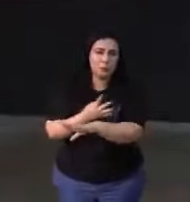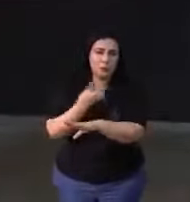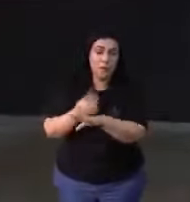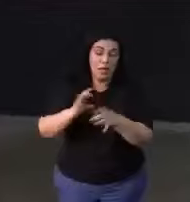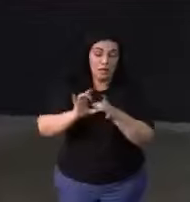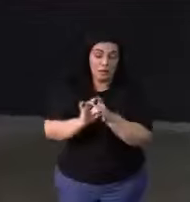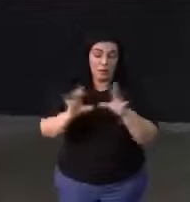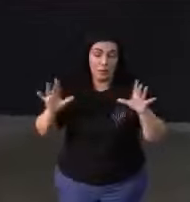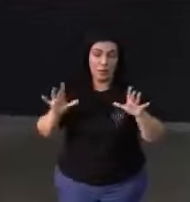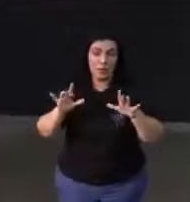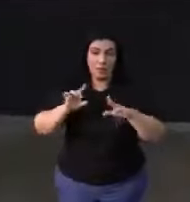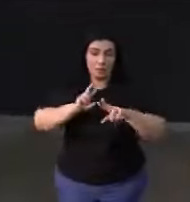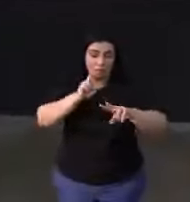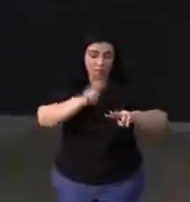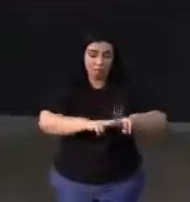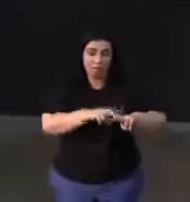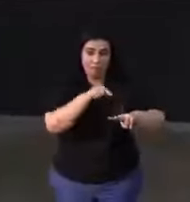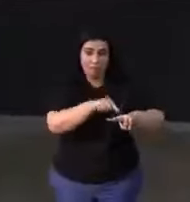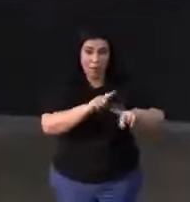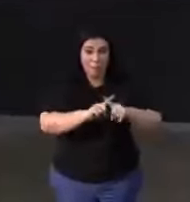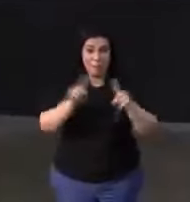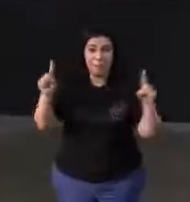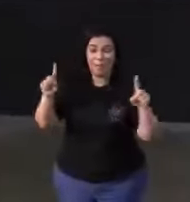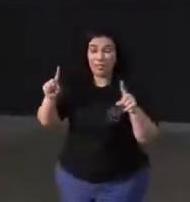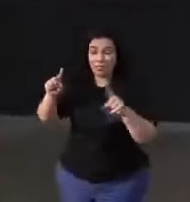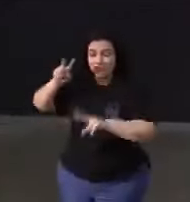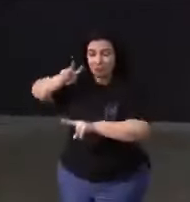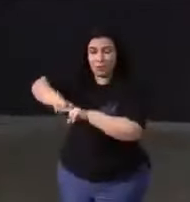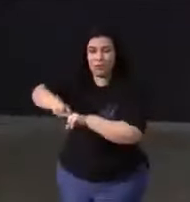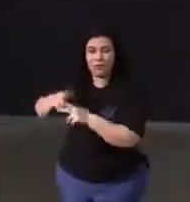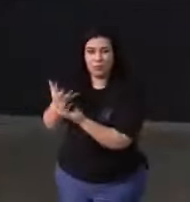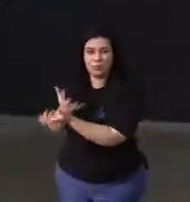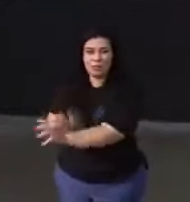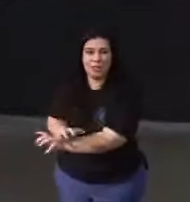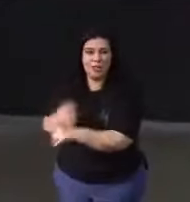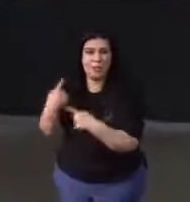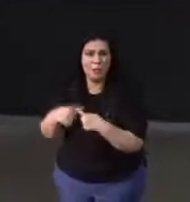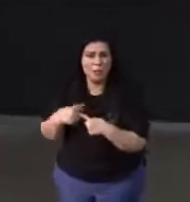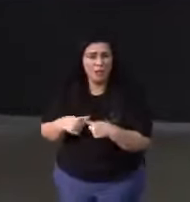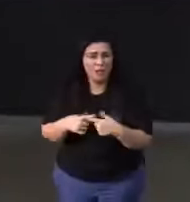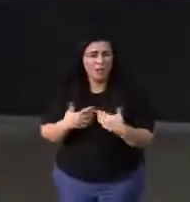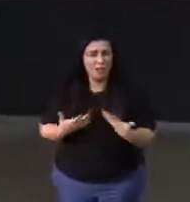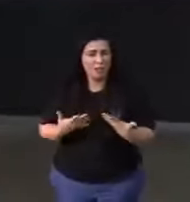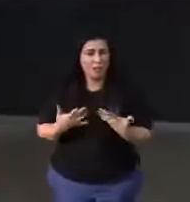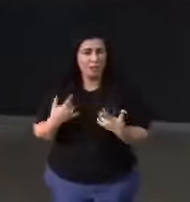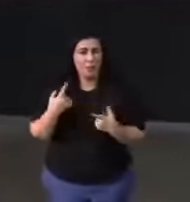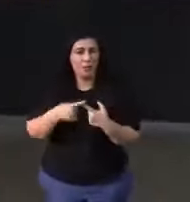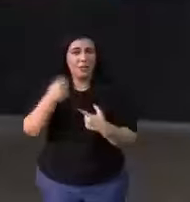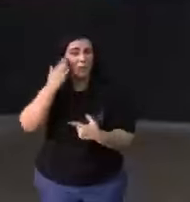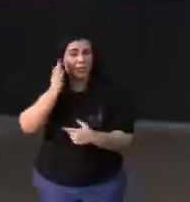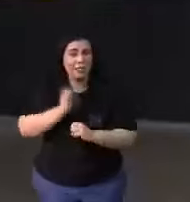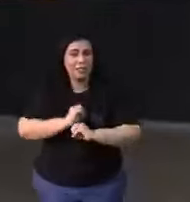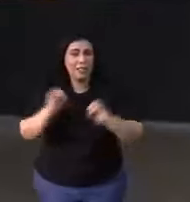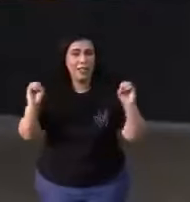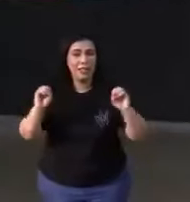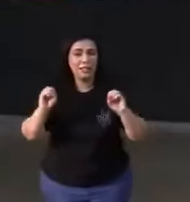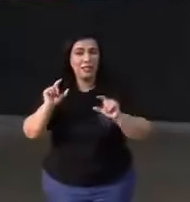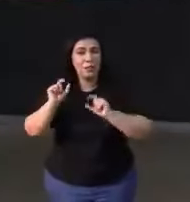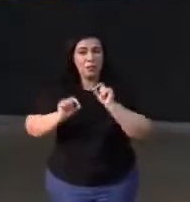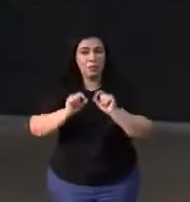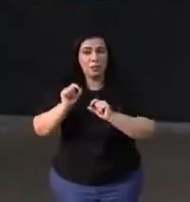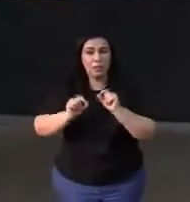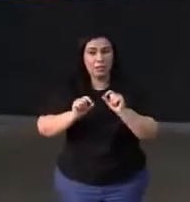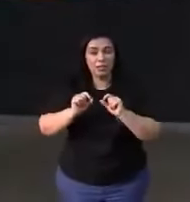cativeiro do Egito, mas aprisionado no cativeiro do deserto? Por quê? Porque não entenderam que Yahvé